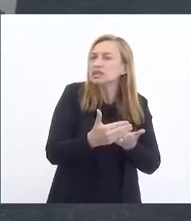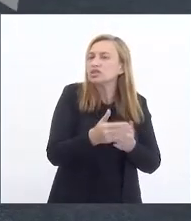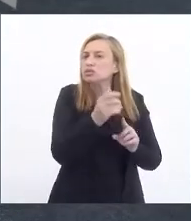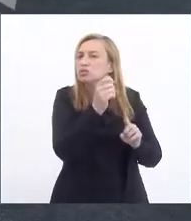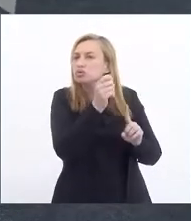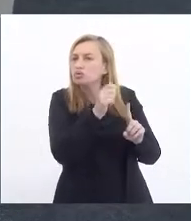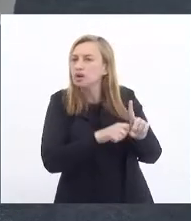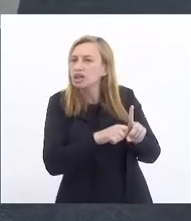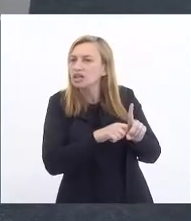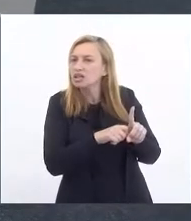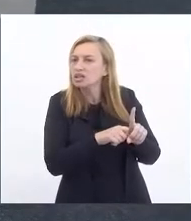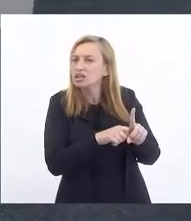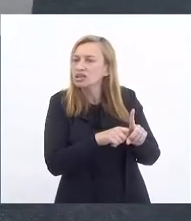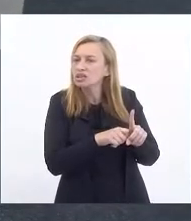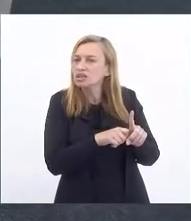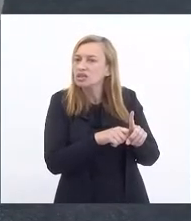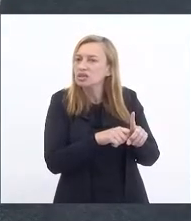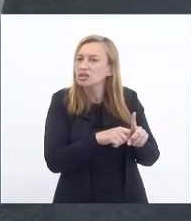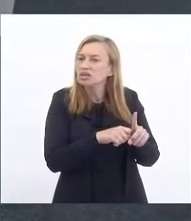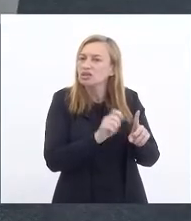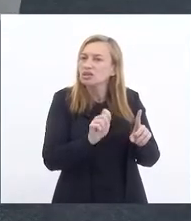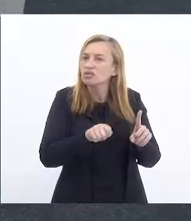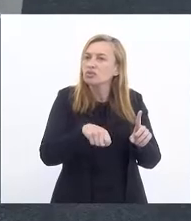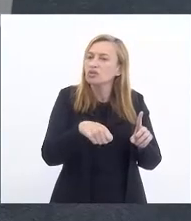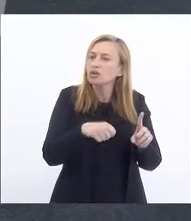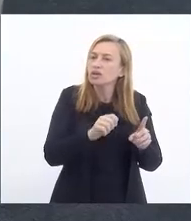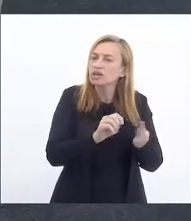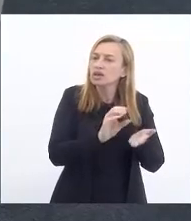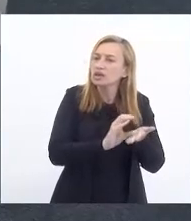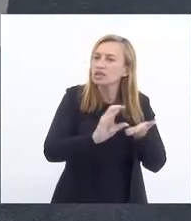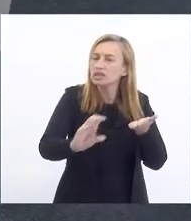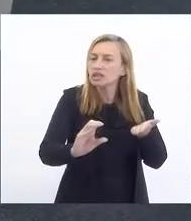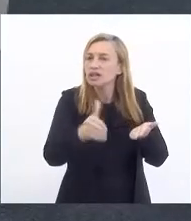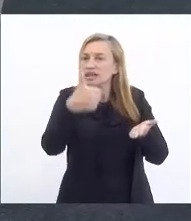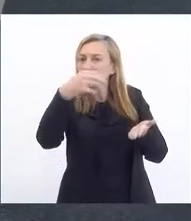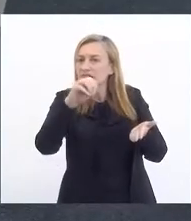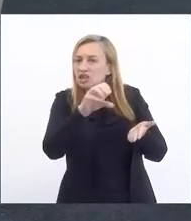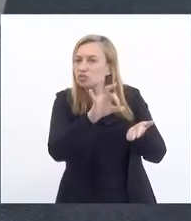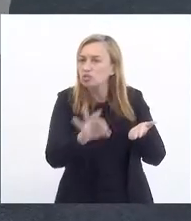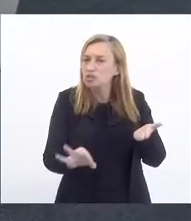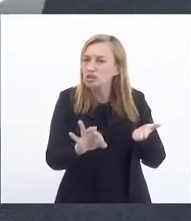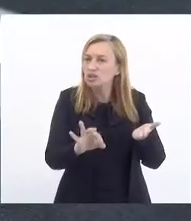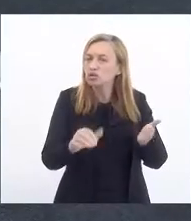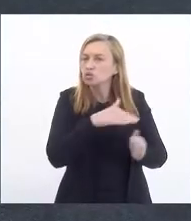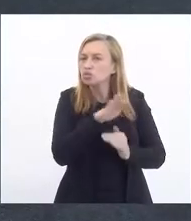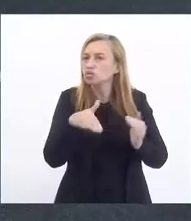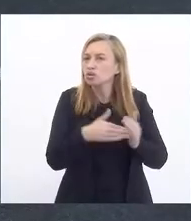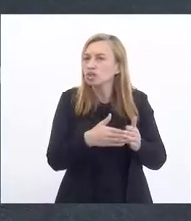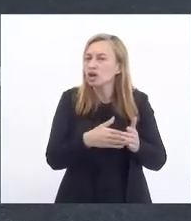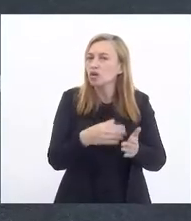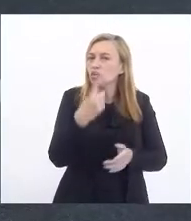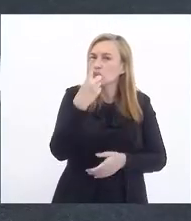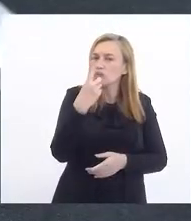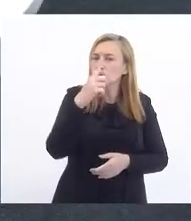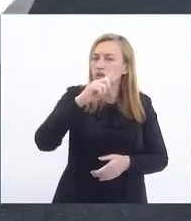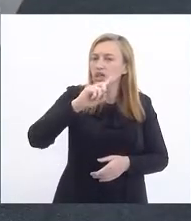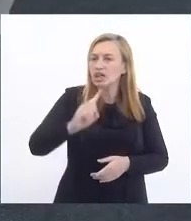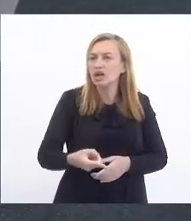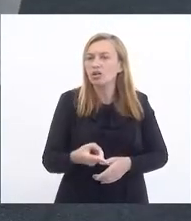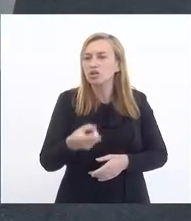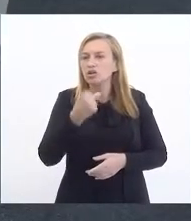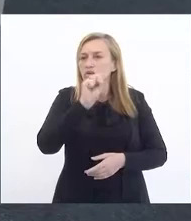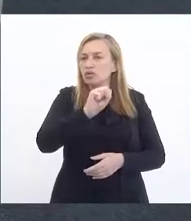mês e eles foram entregues apenas 10% de um total de 1 milhão e